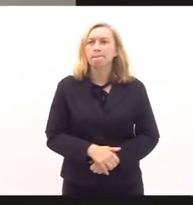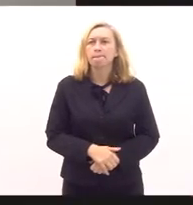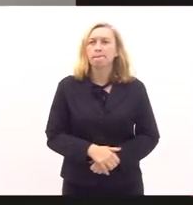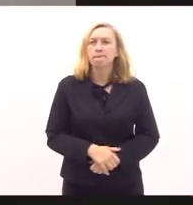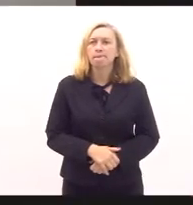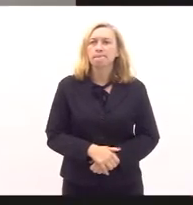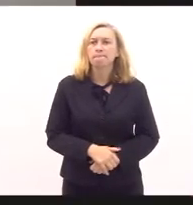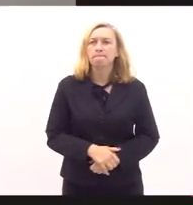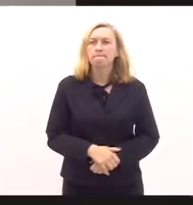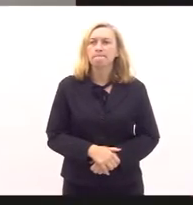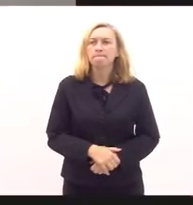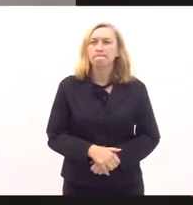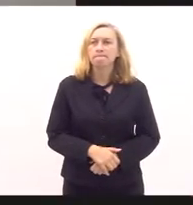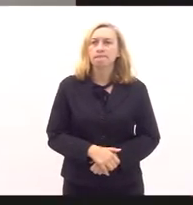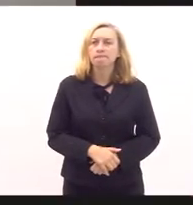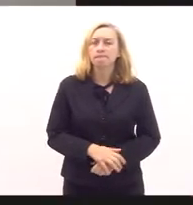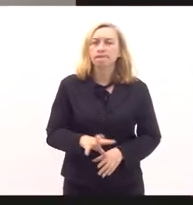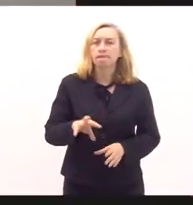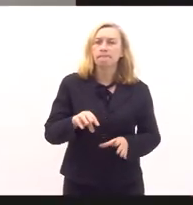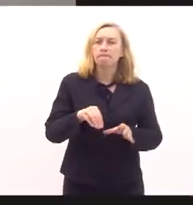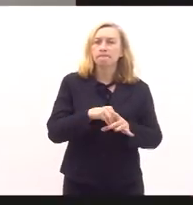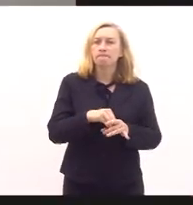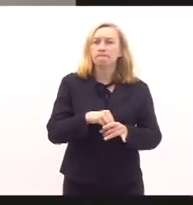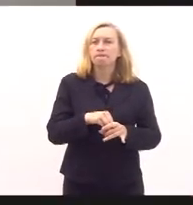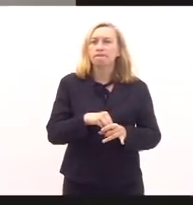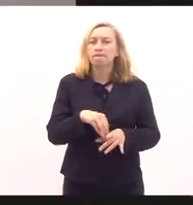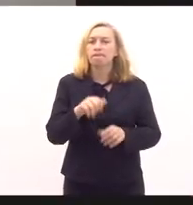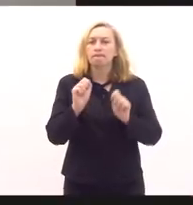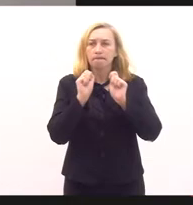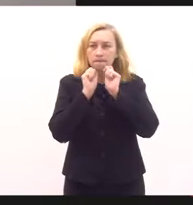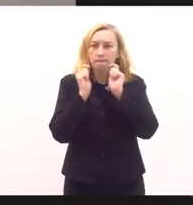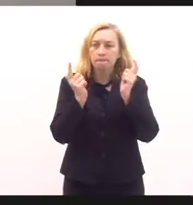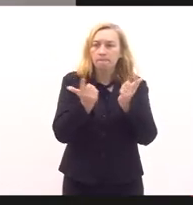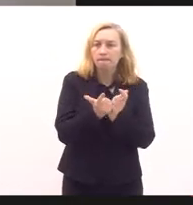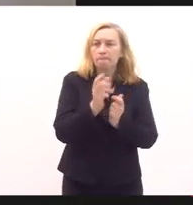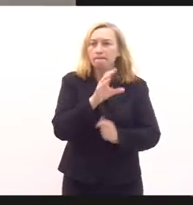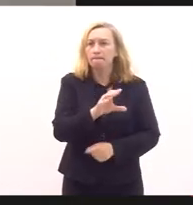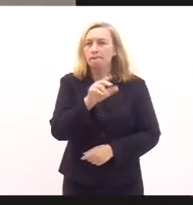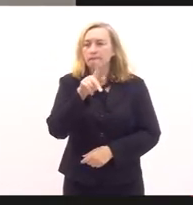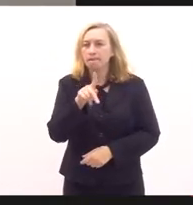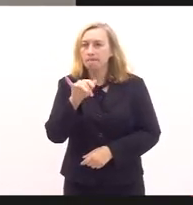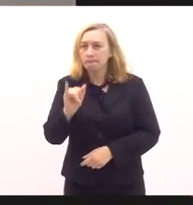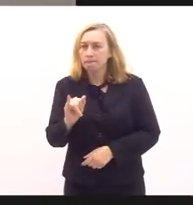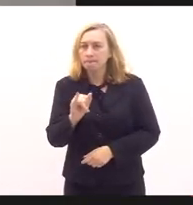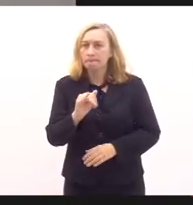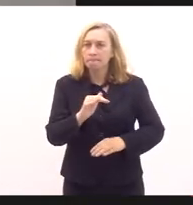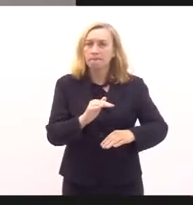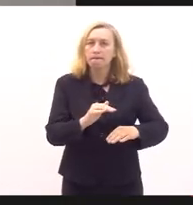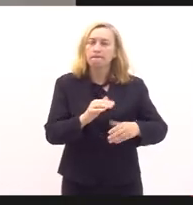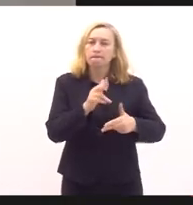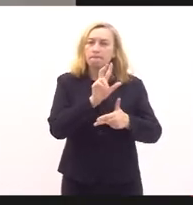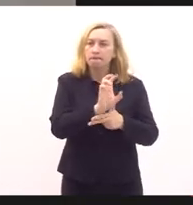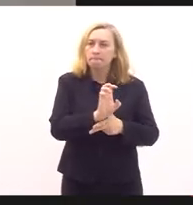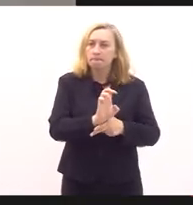está segurando dentro da LERJ, dentro da CPI, da Supervia,